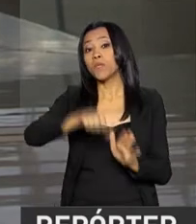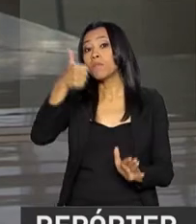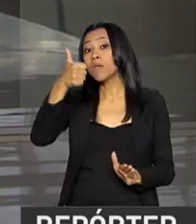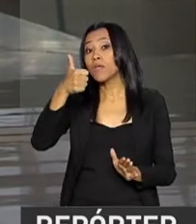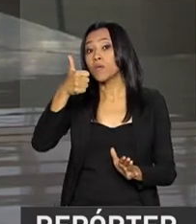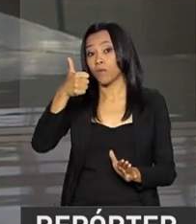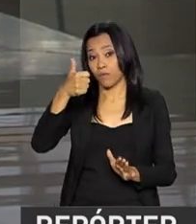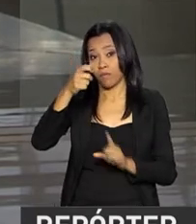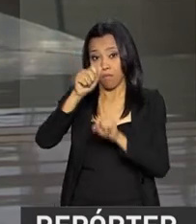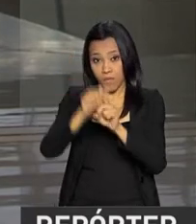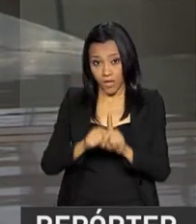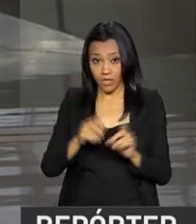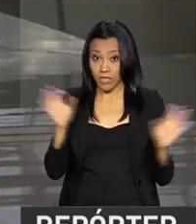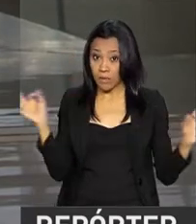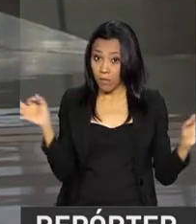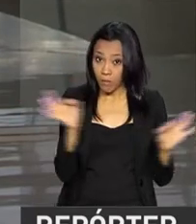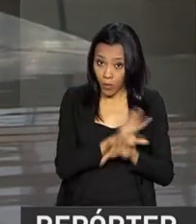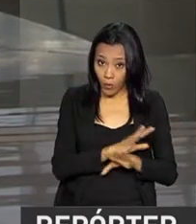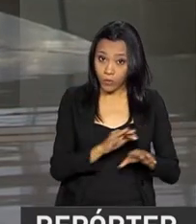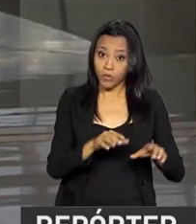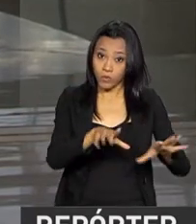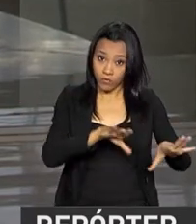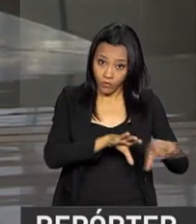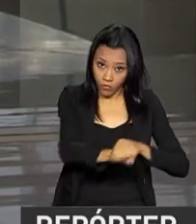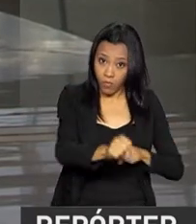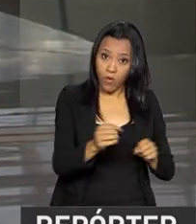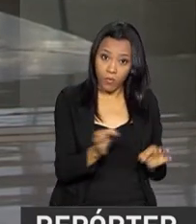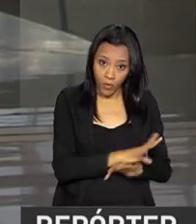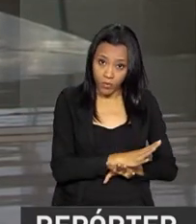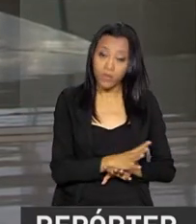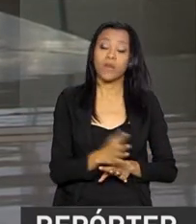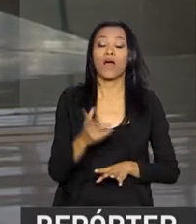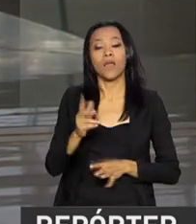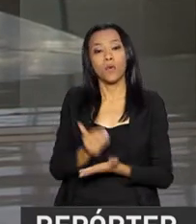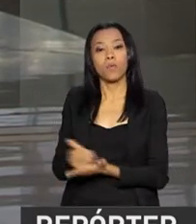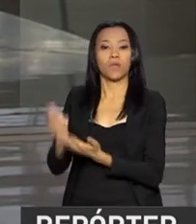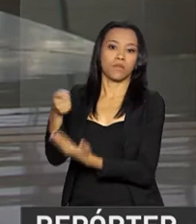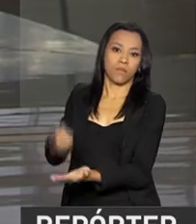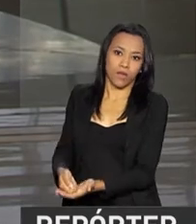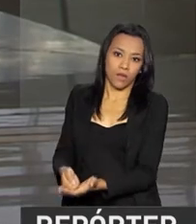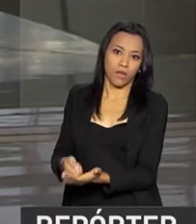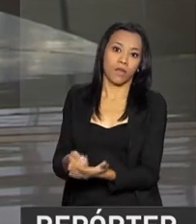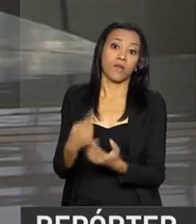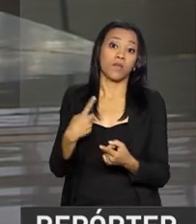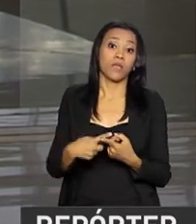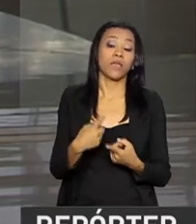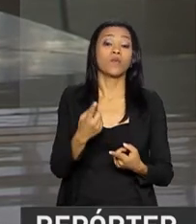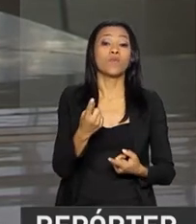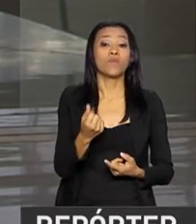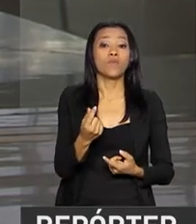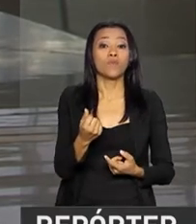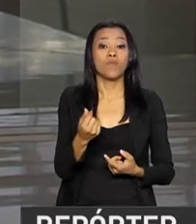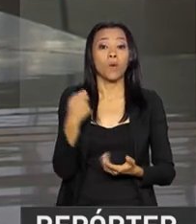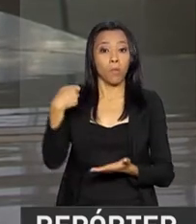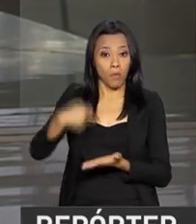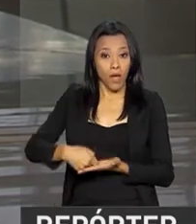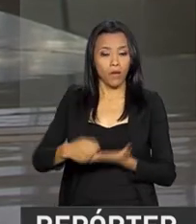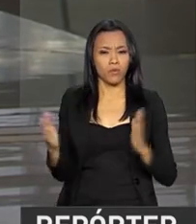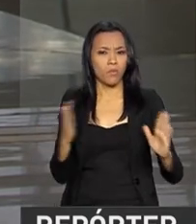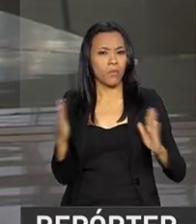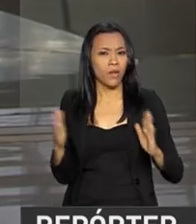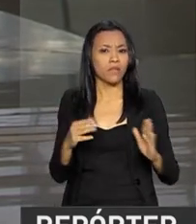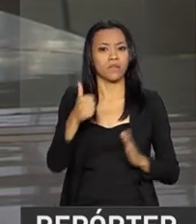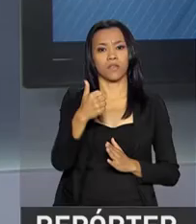conclusão do curso desde que tenha renda a estimativa do ministério da educação é que o saldo seja quitado em um prazo de até